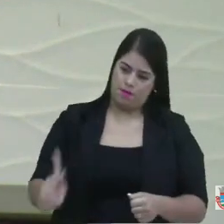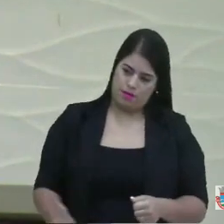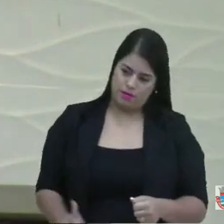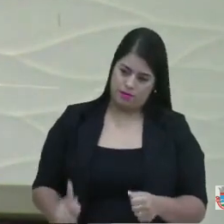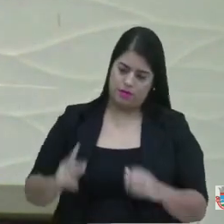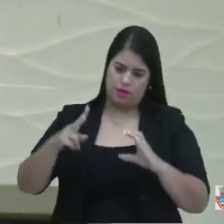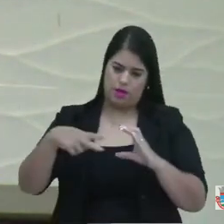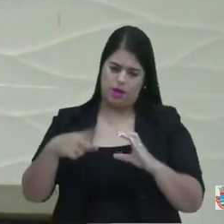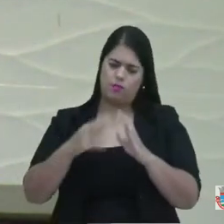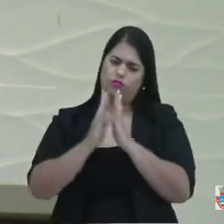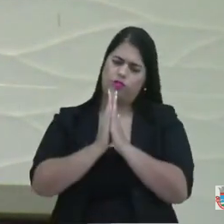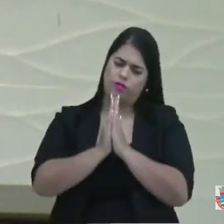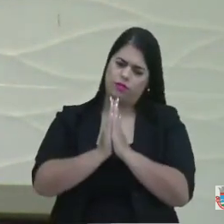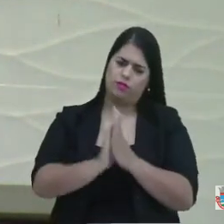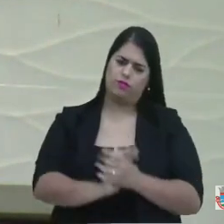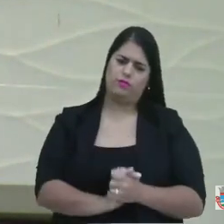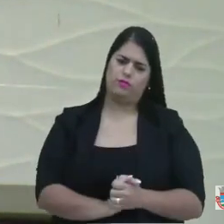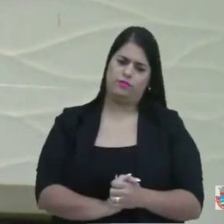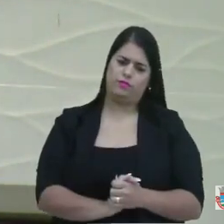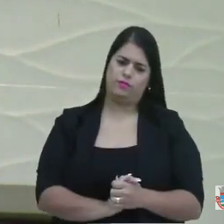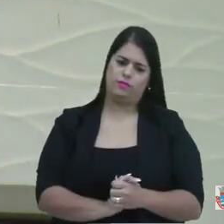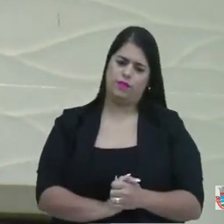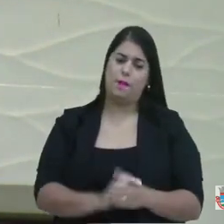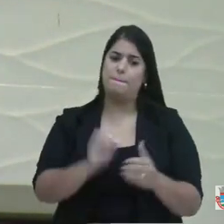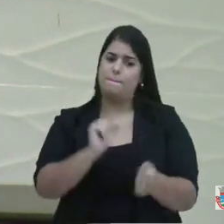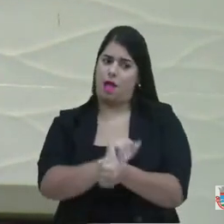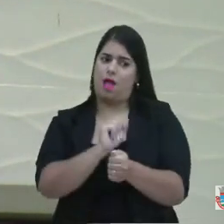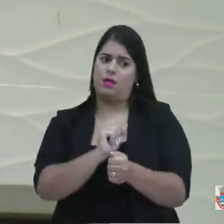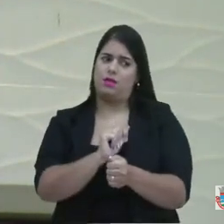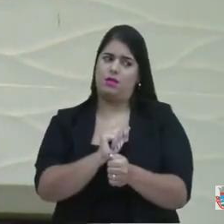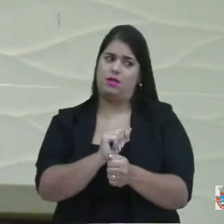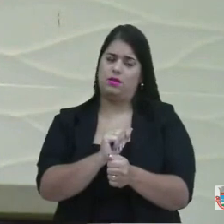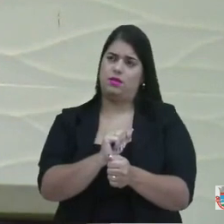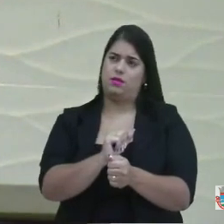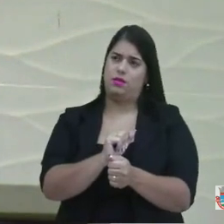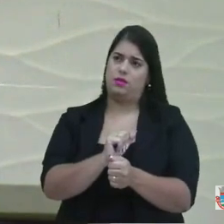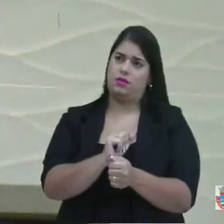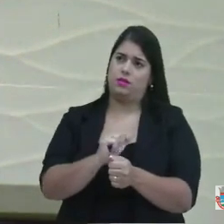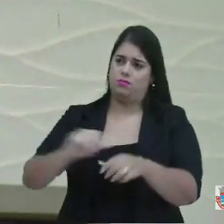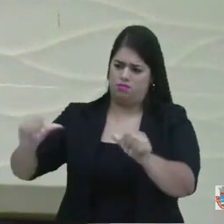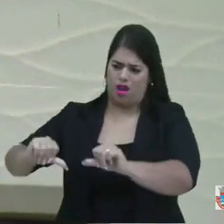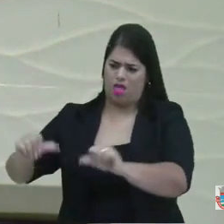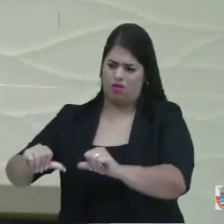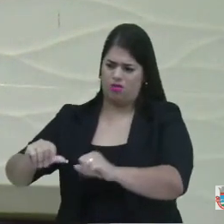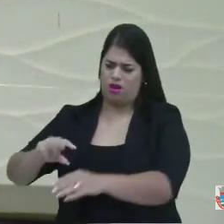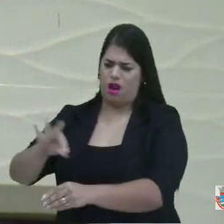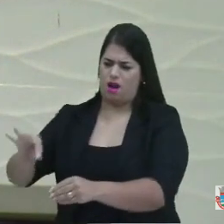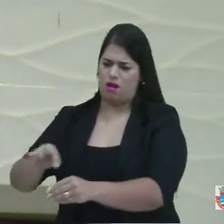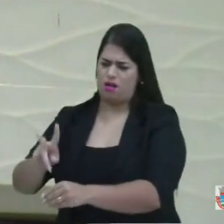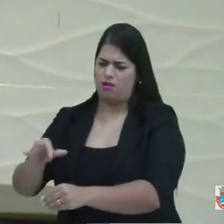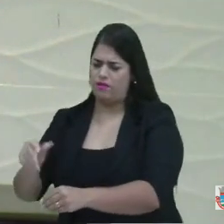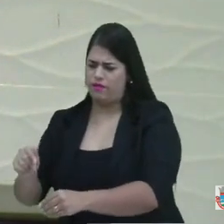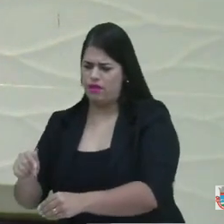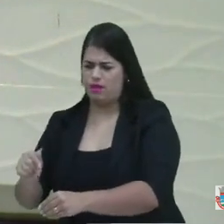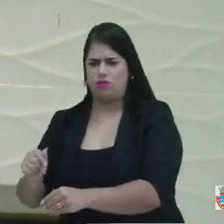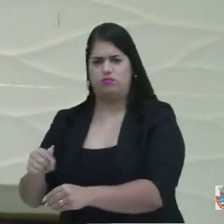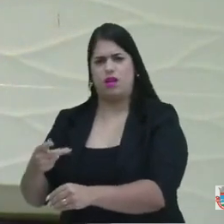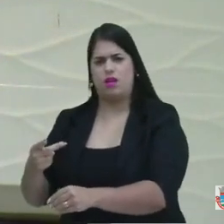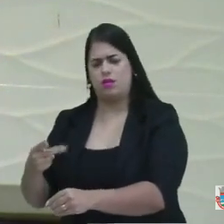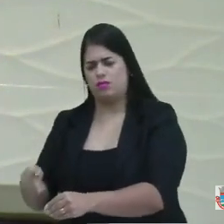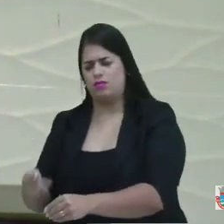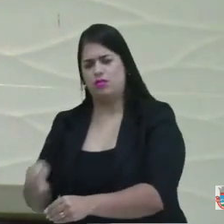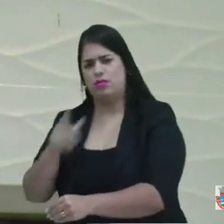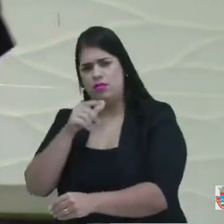por favor, não atrapalhe o abastecimento da água da Vila do Espírito Santo. Deixe o pessoal da conversa